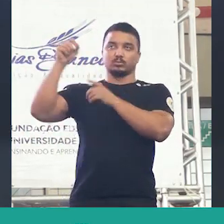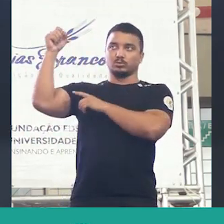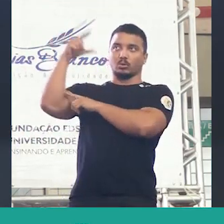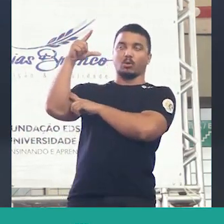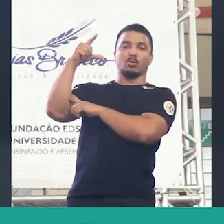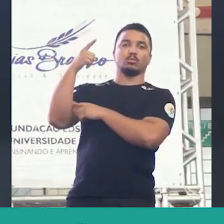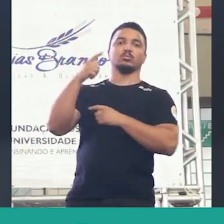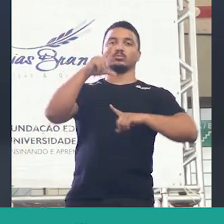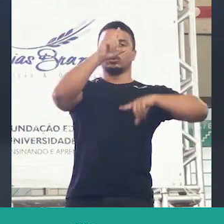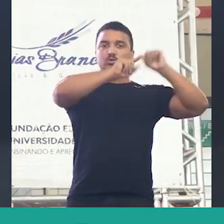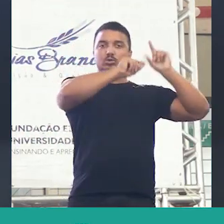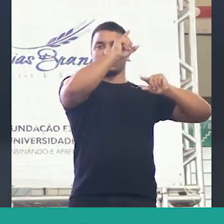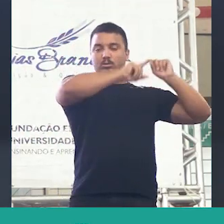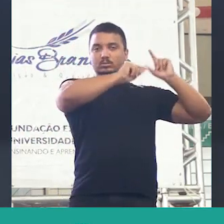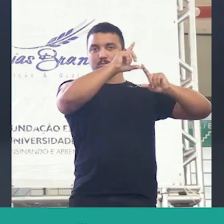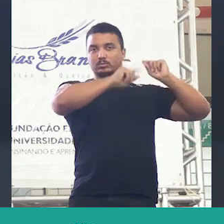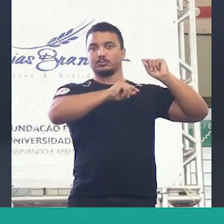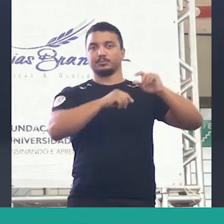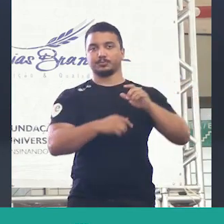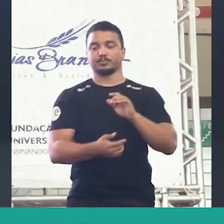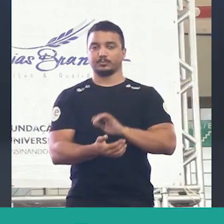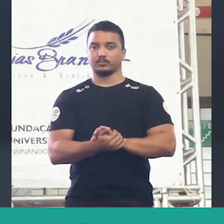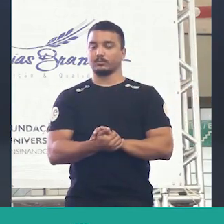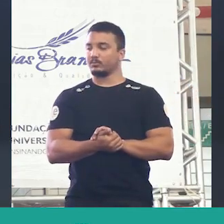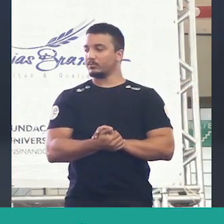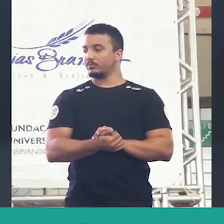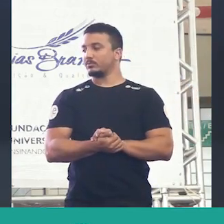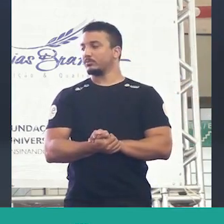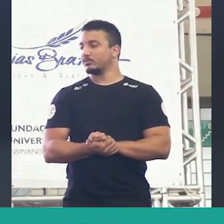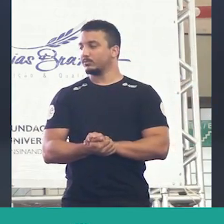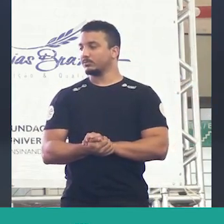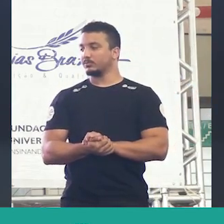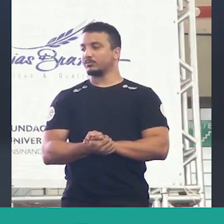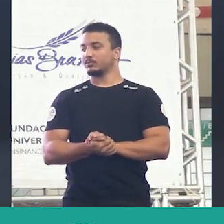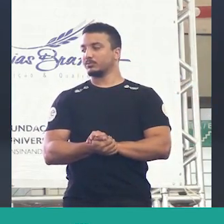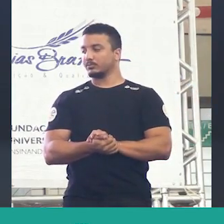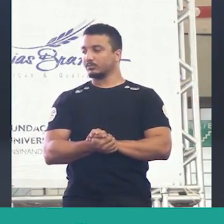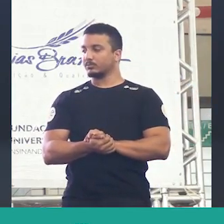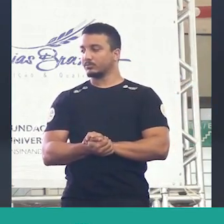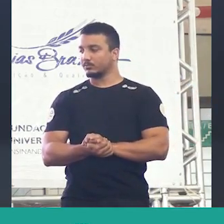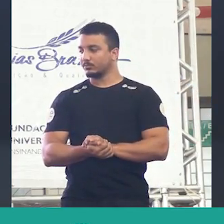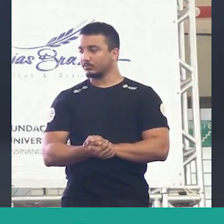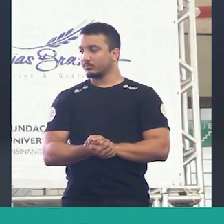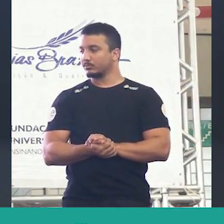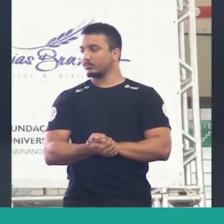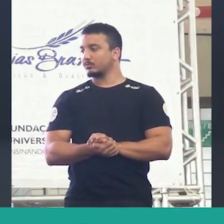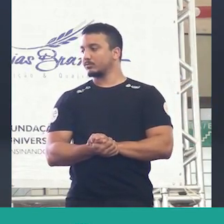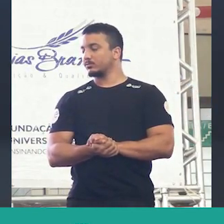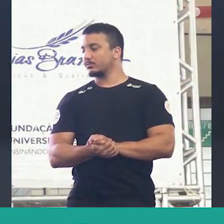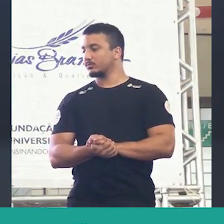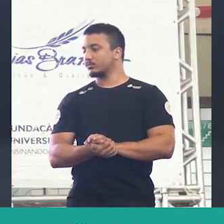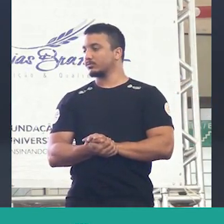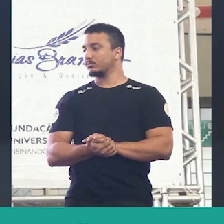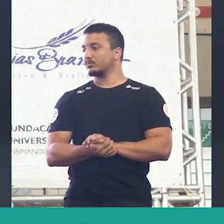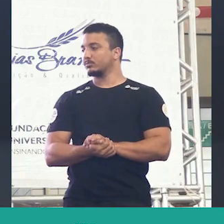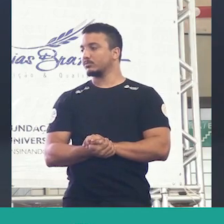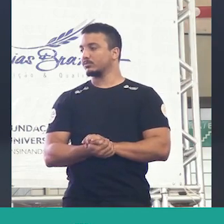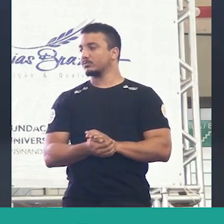serem visíveis. Recebem luz de quem? Do Sol. Fui claro? Ok. Vamos